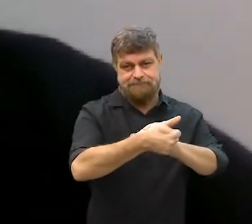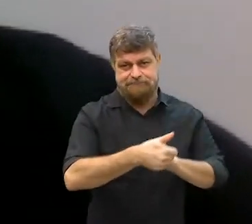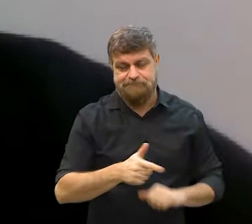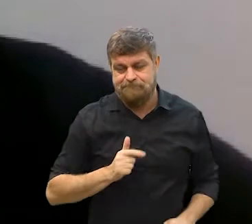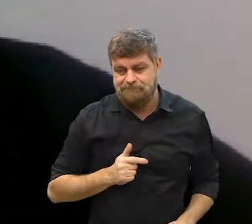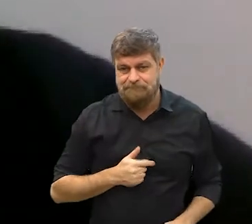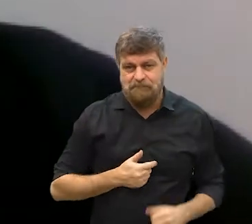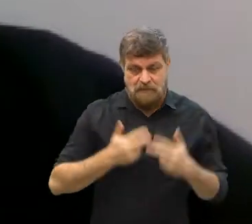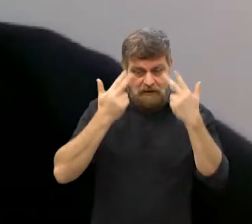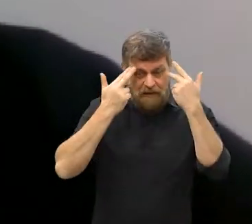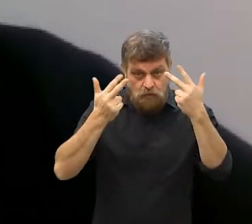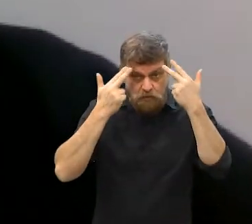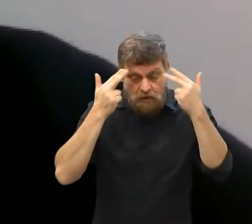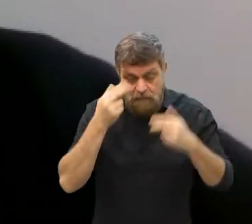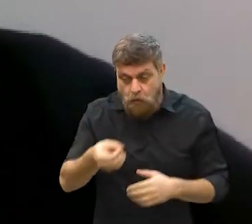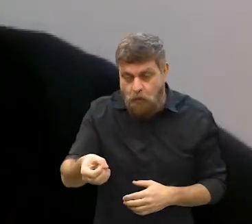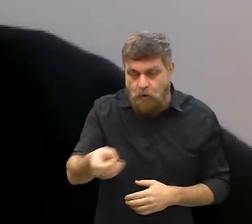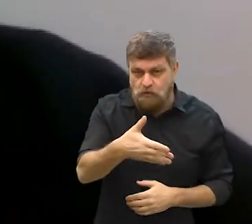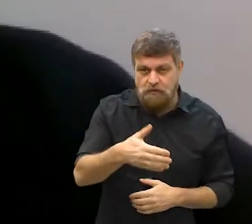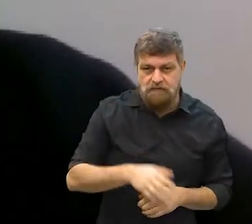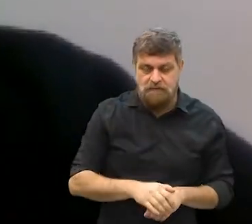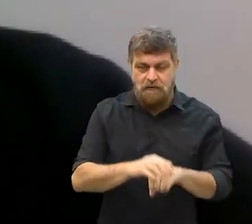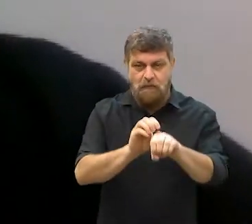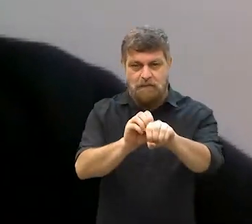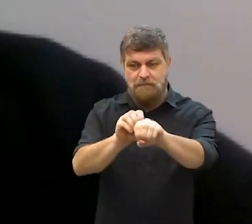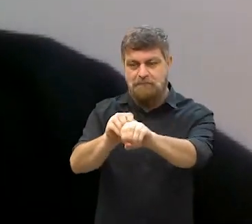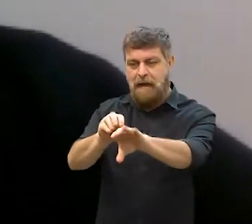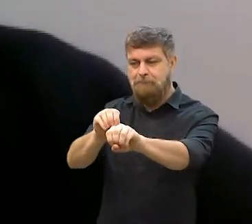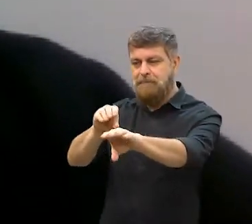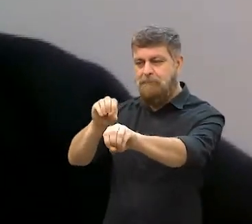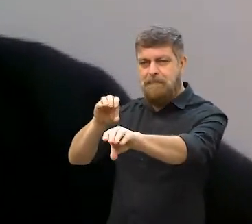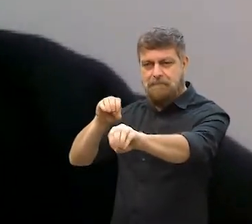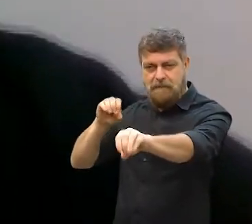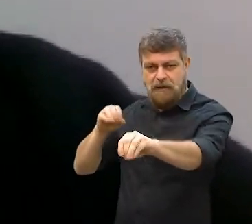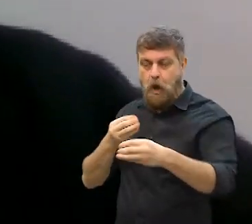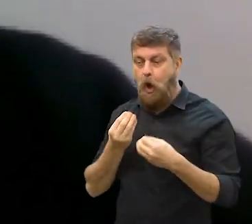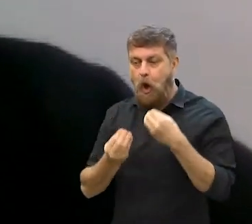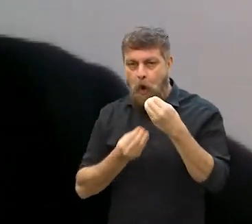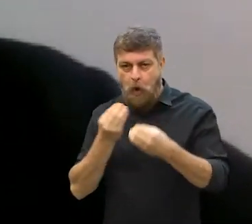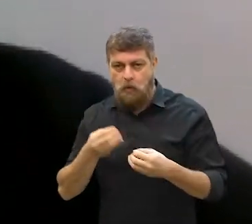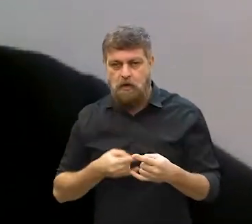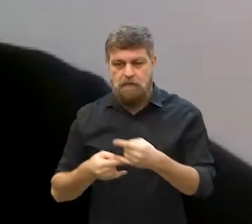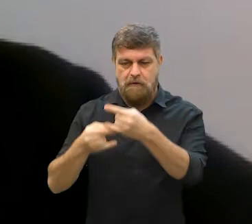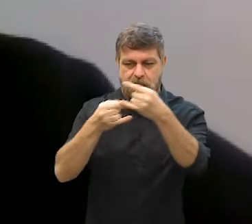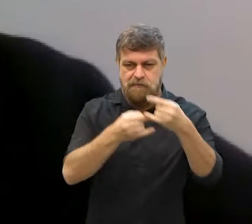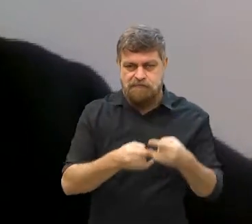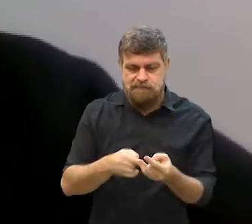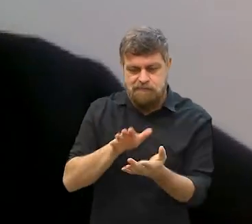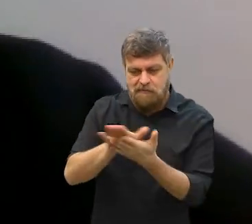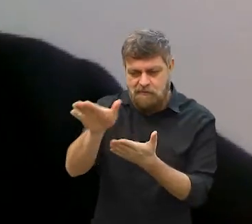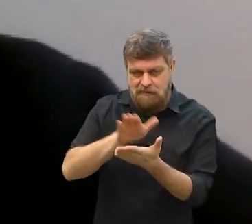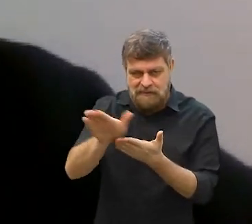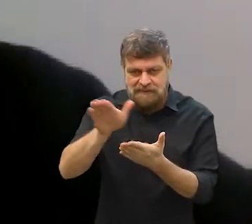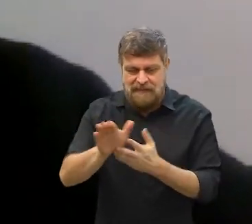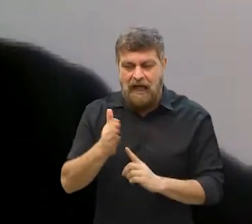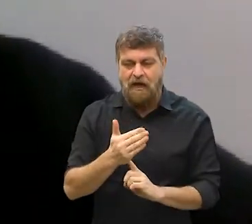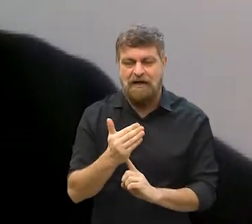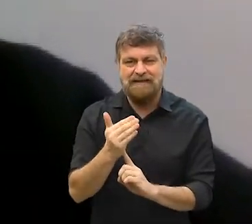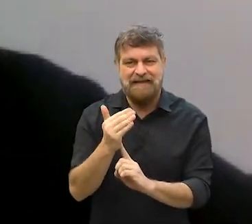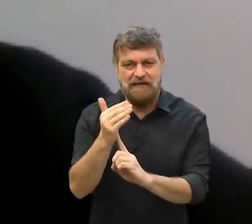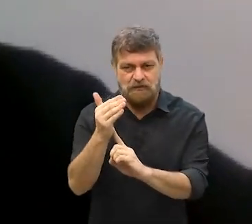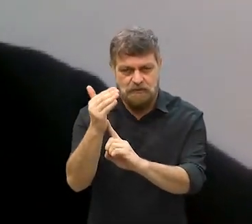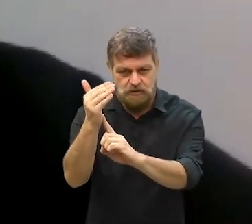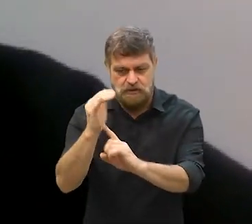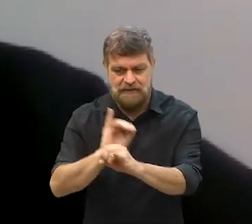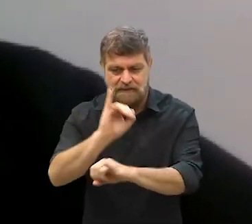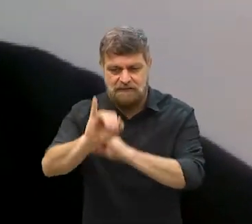nova realidade, onde a educação foi disponibilizada através de materiais impressos, mídia digital,